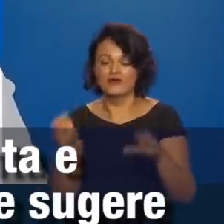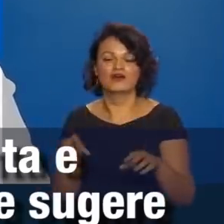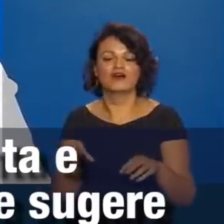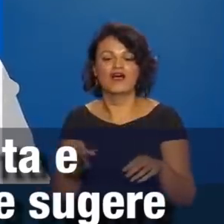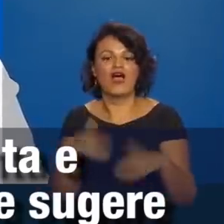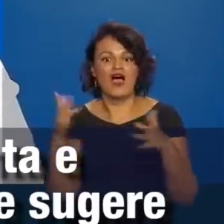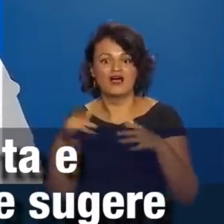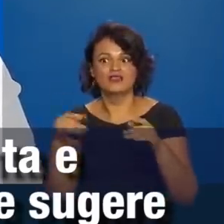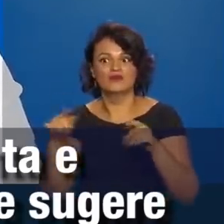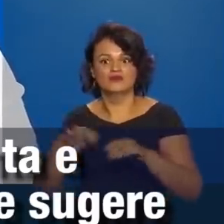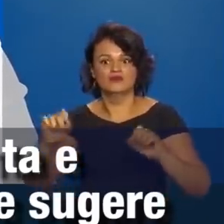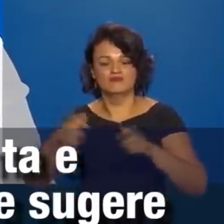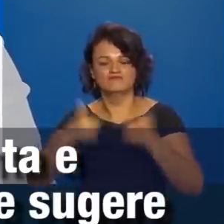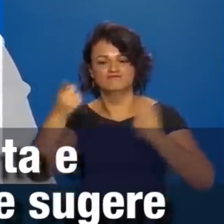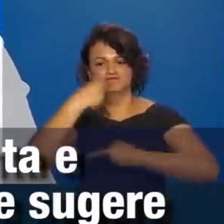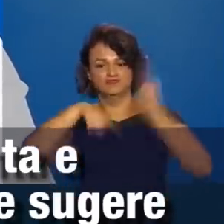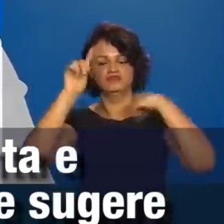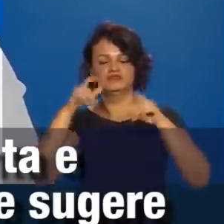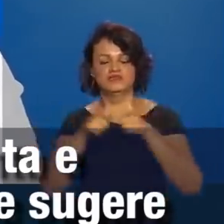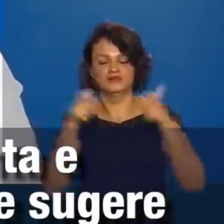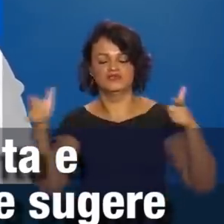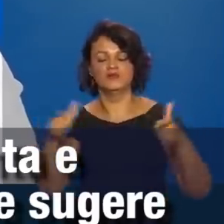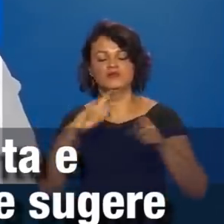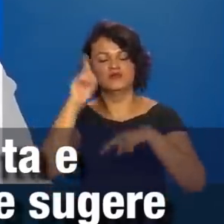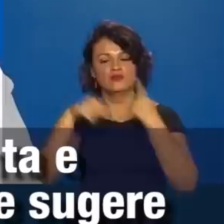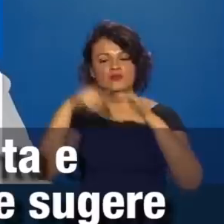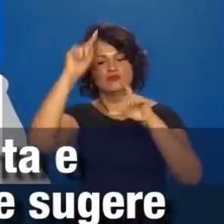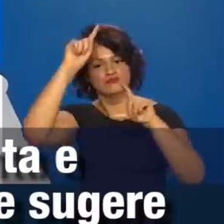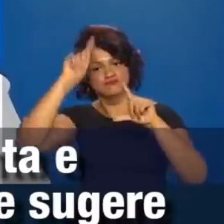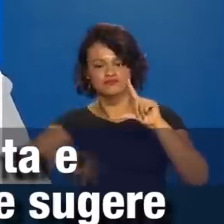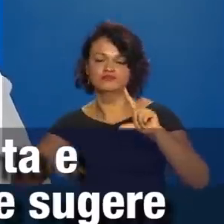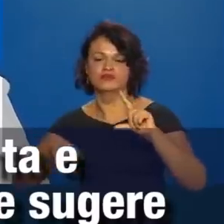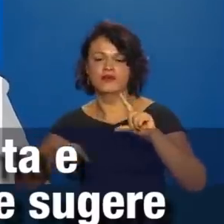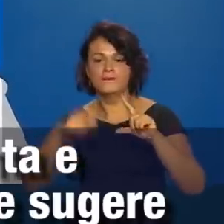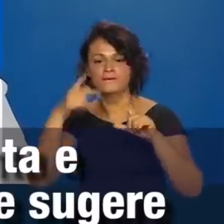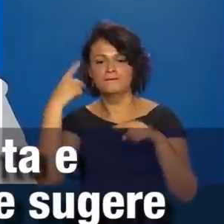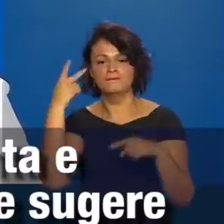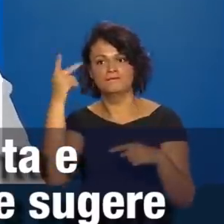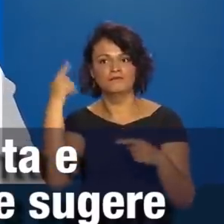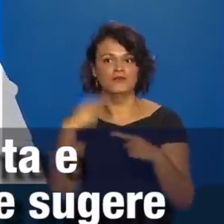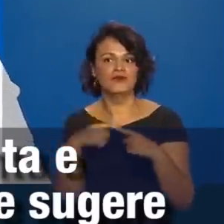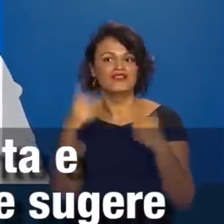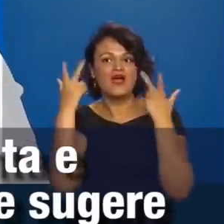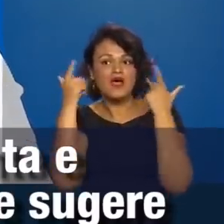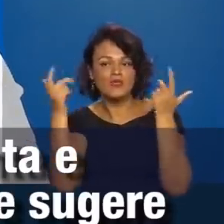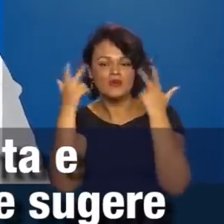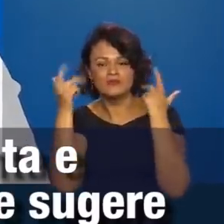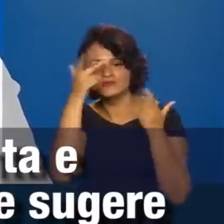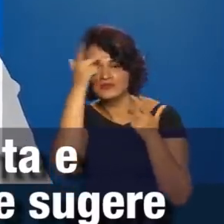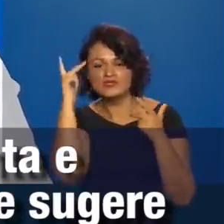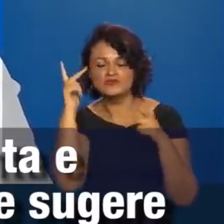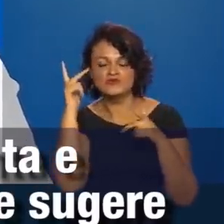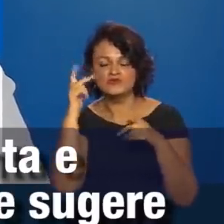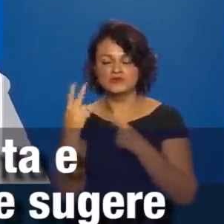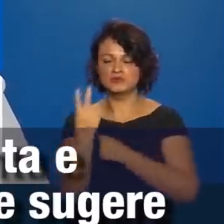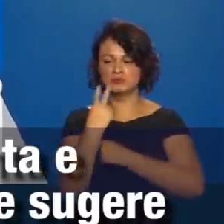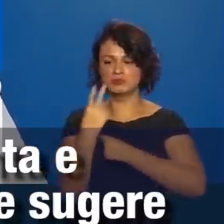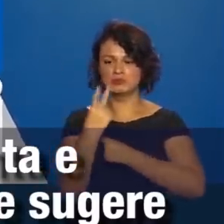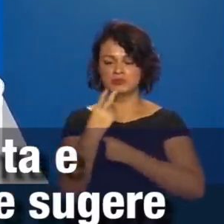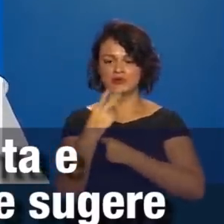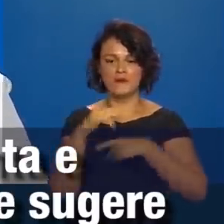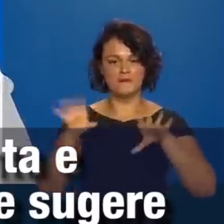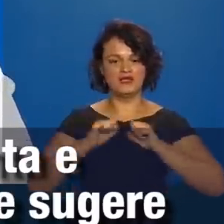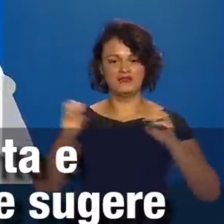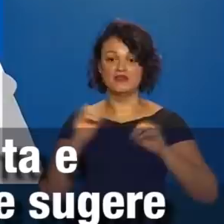um número elevado de casos e depois uma queda, porque naturalmente as pessoas ou ficariam imunes